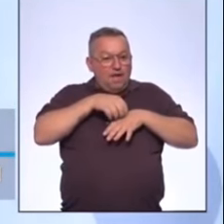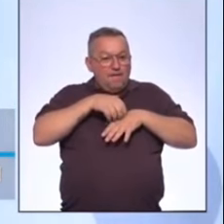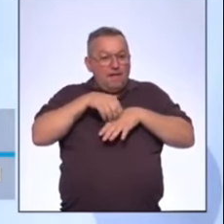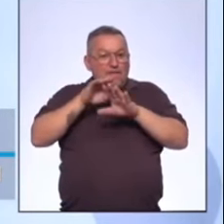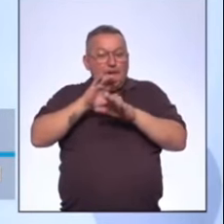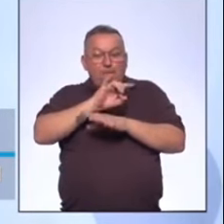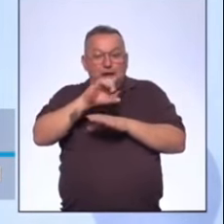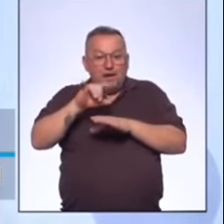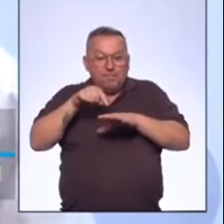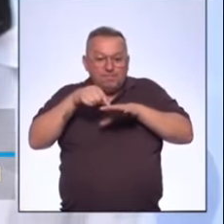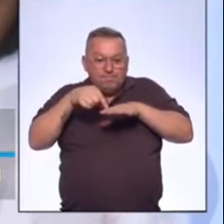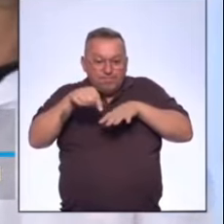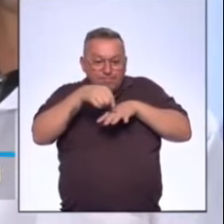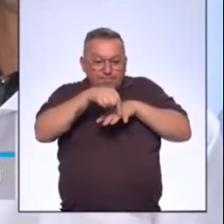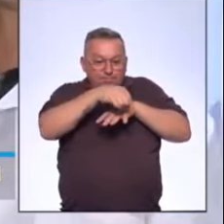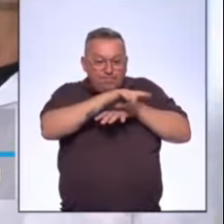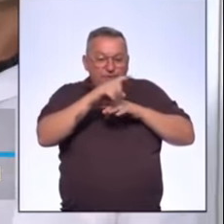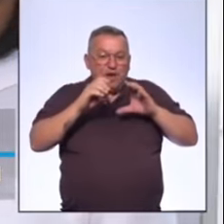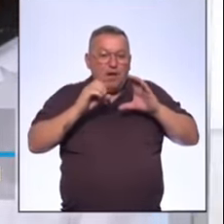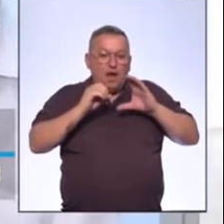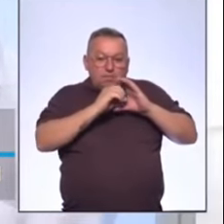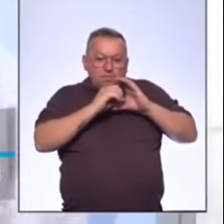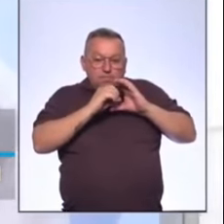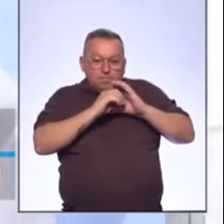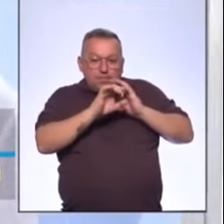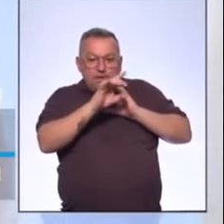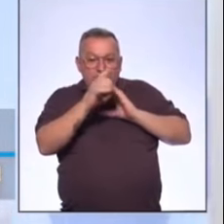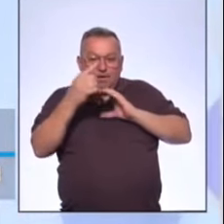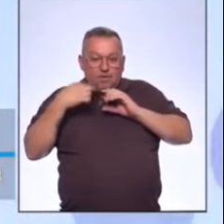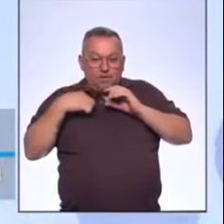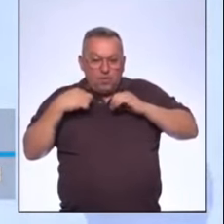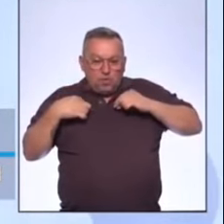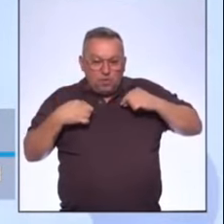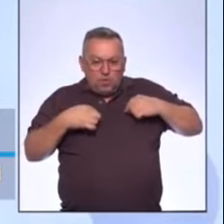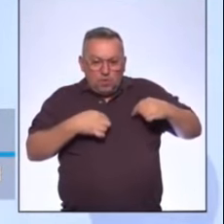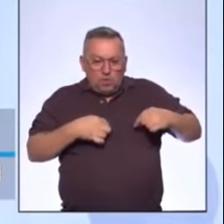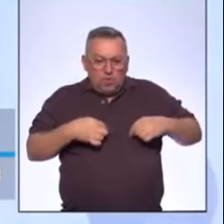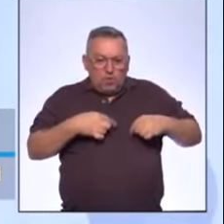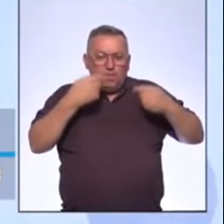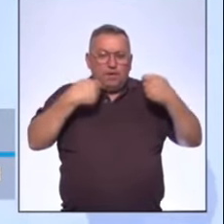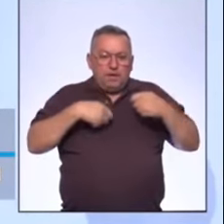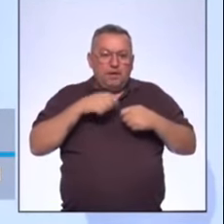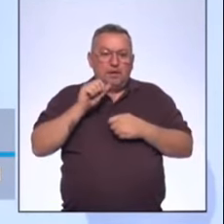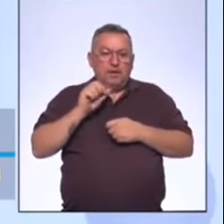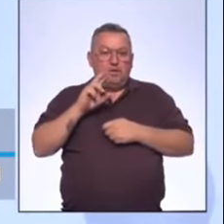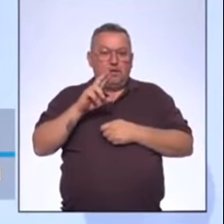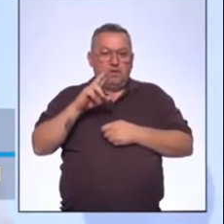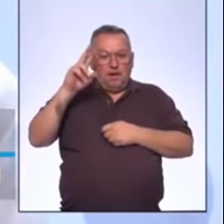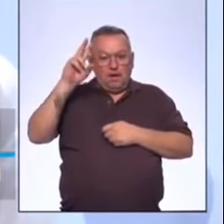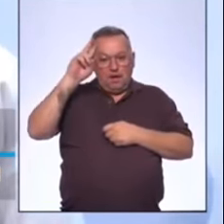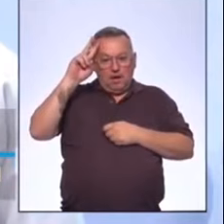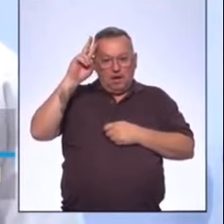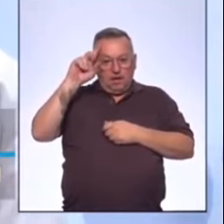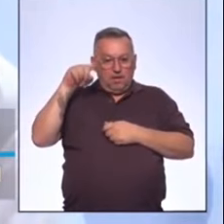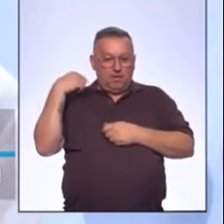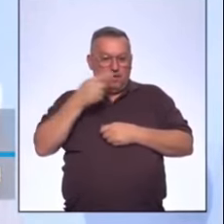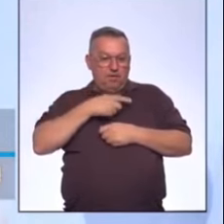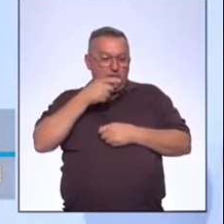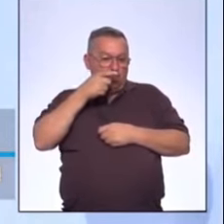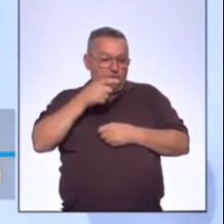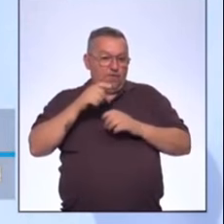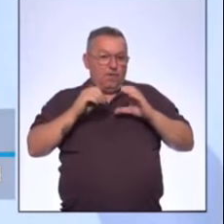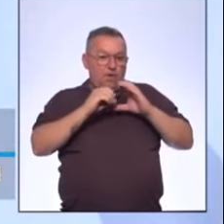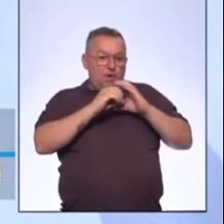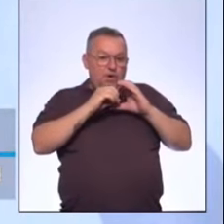para cada célula do seu corpo. Seu corpo precisa de oxigênio. Lembra que nós vimos lá que a célula ela